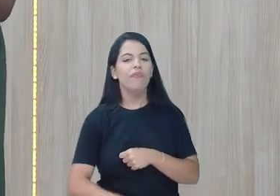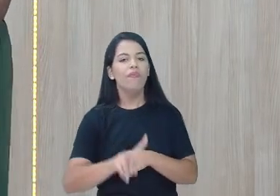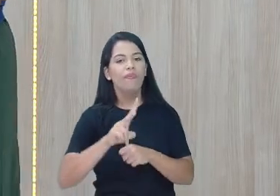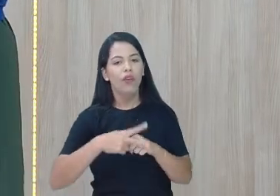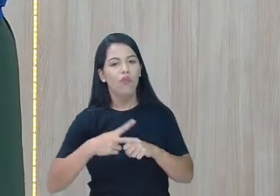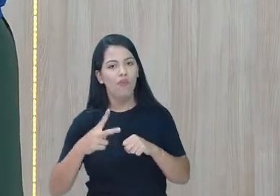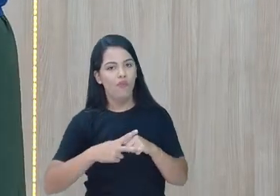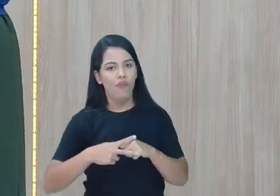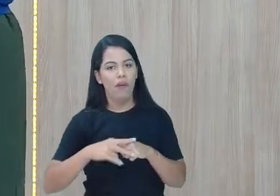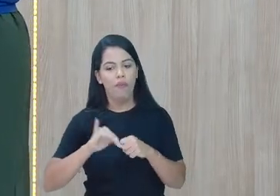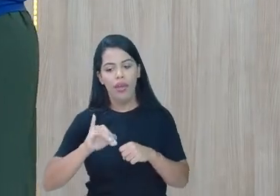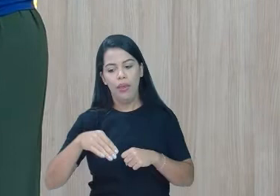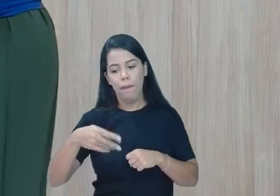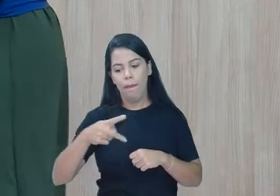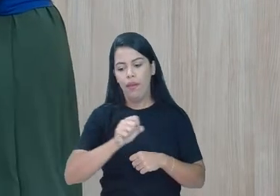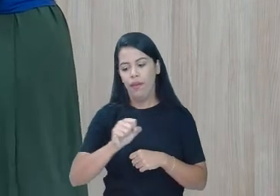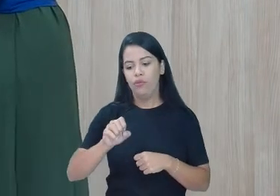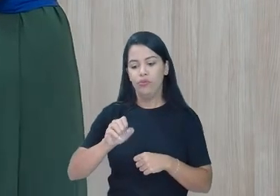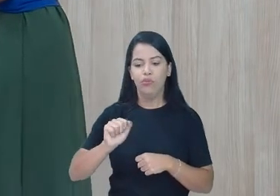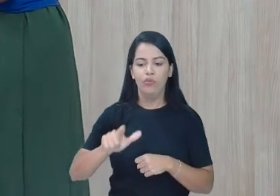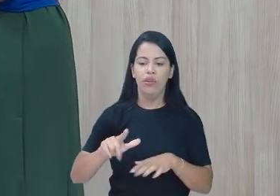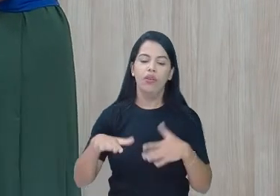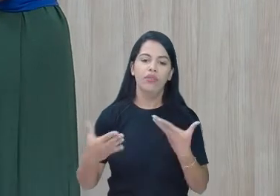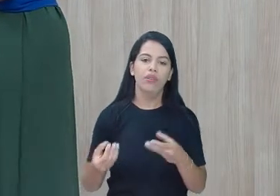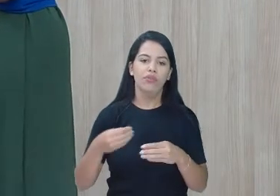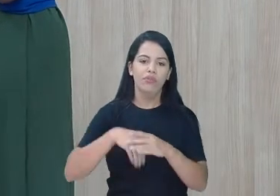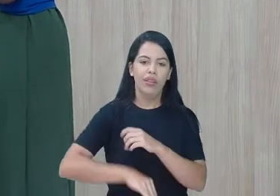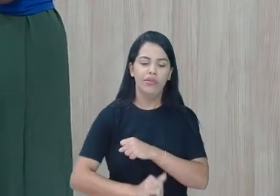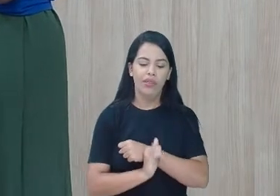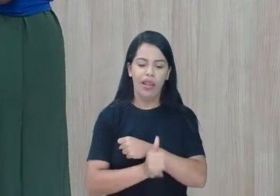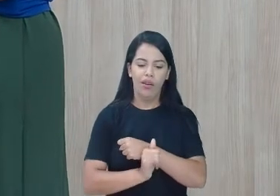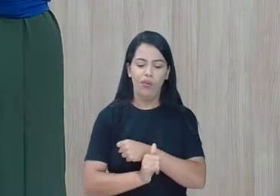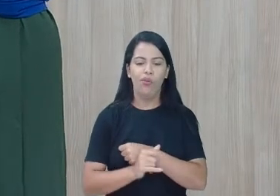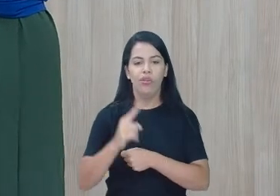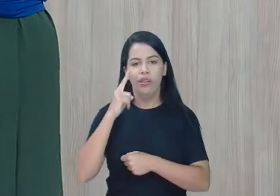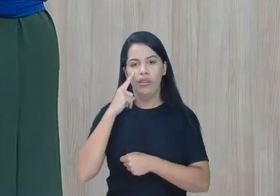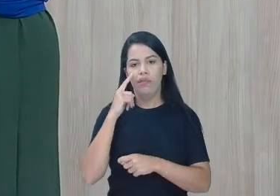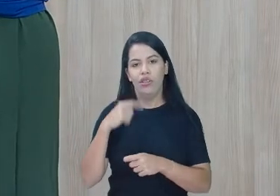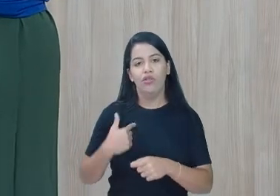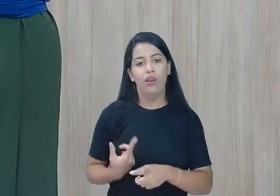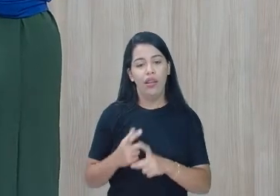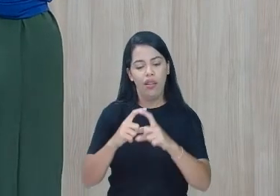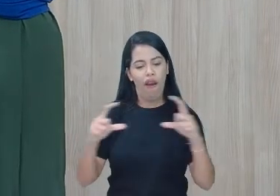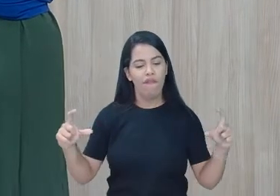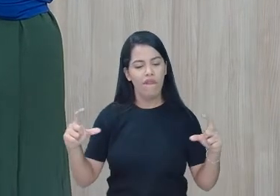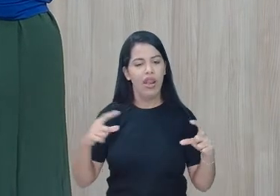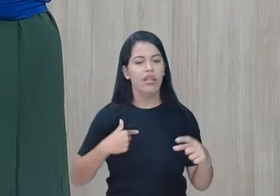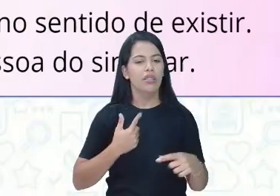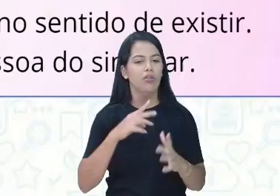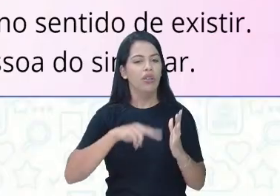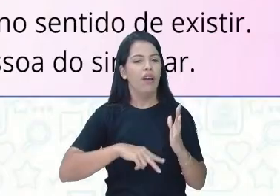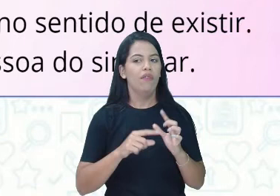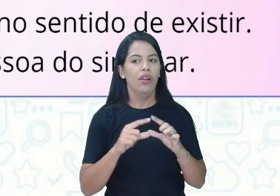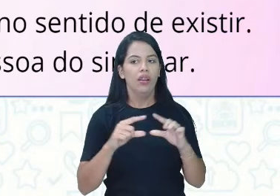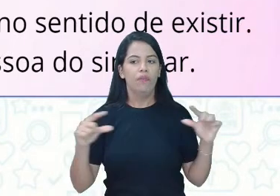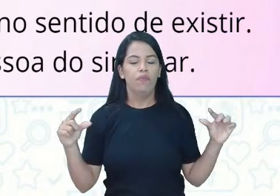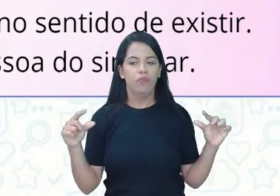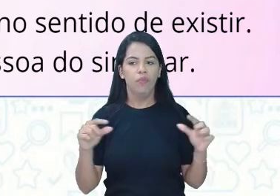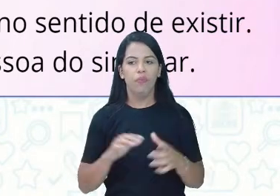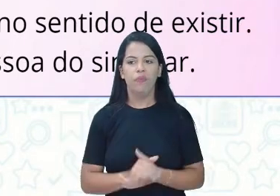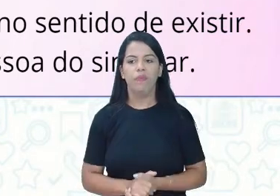só, ele é impessoal. Ó, na crônica machadiana, a gente tem a seguinte frase, eu não sei se vocês perceberam quando eu estava lendo, mas estava